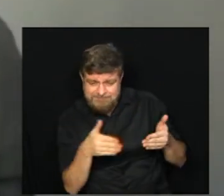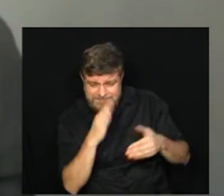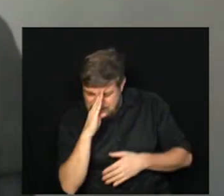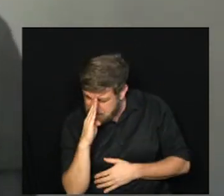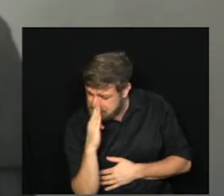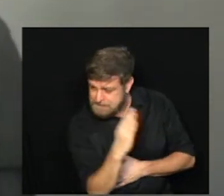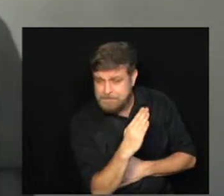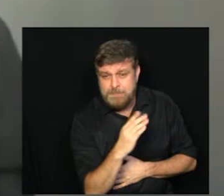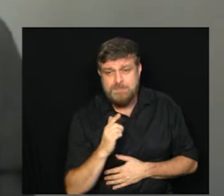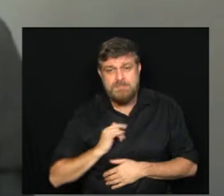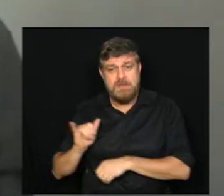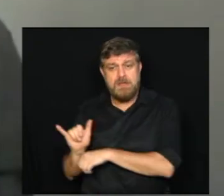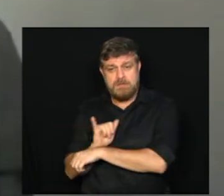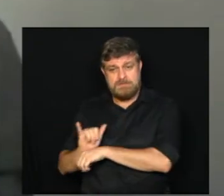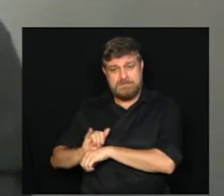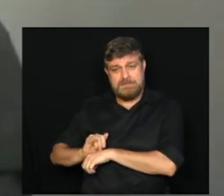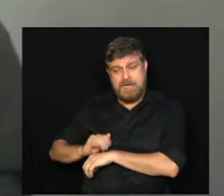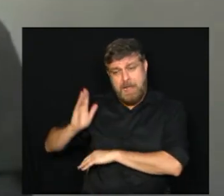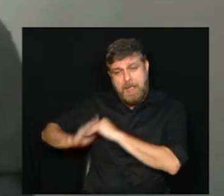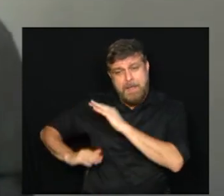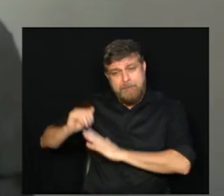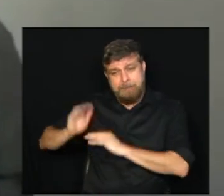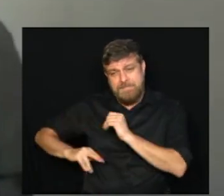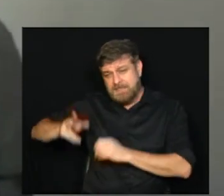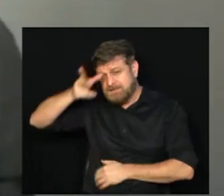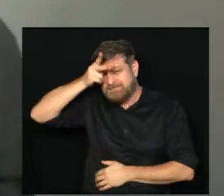uma política pública de